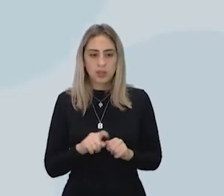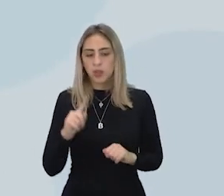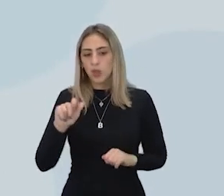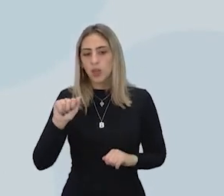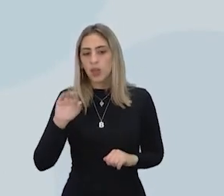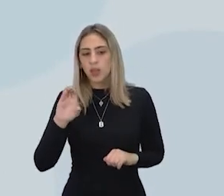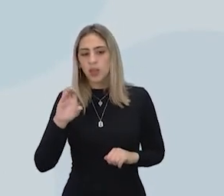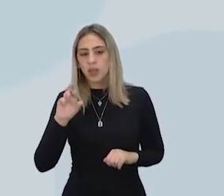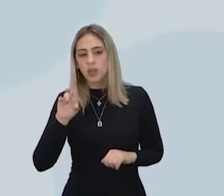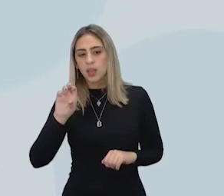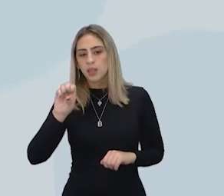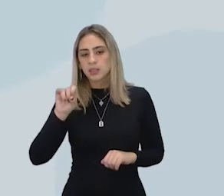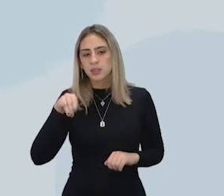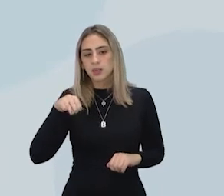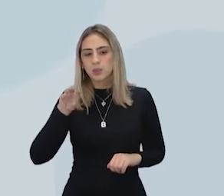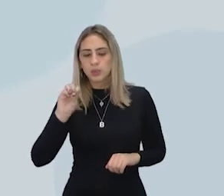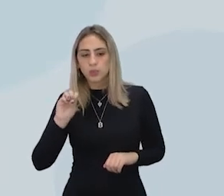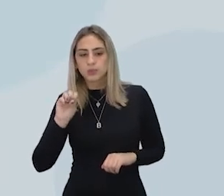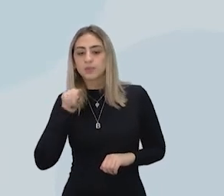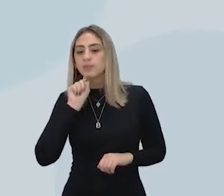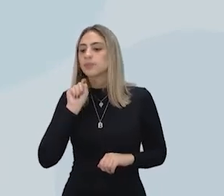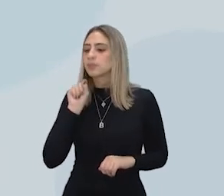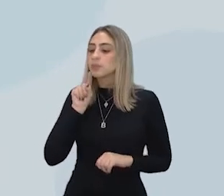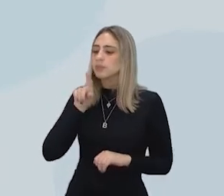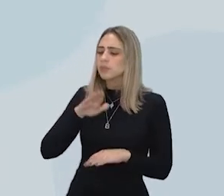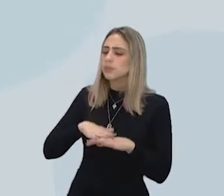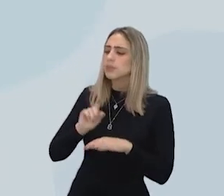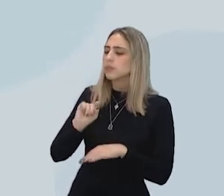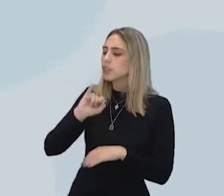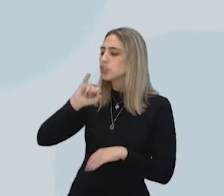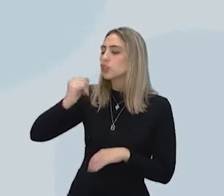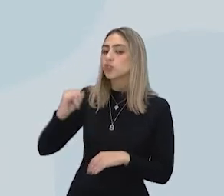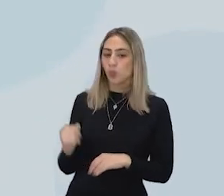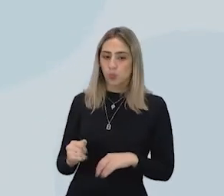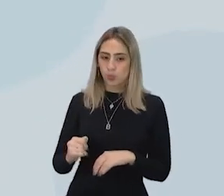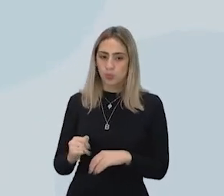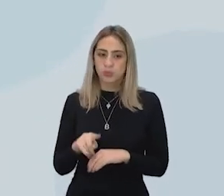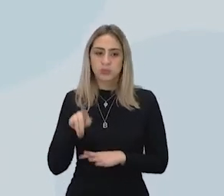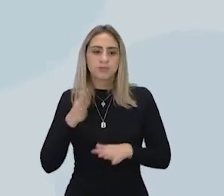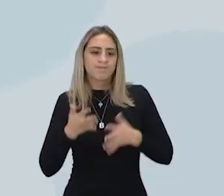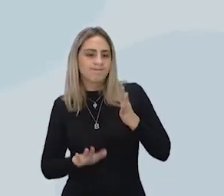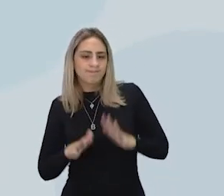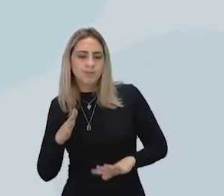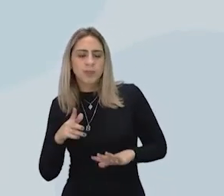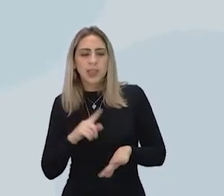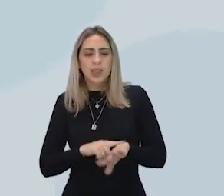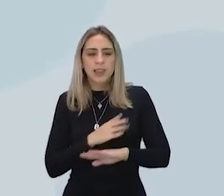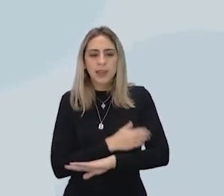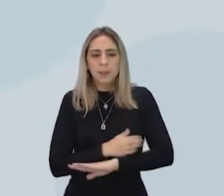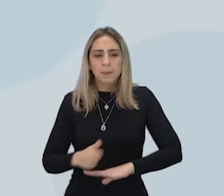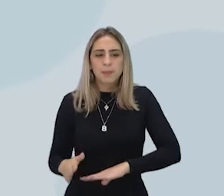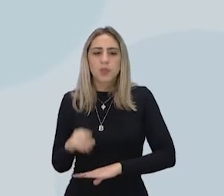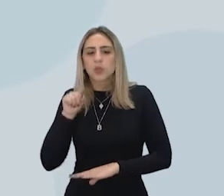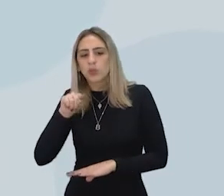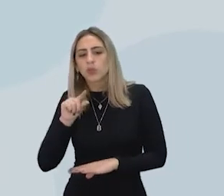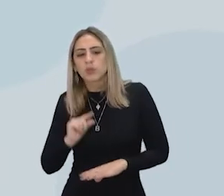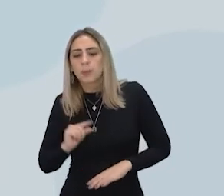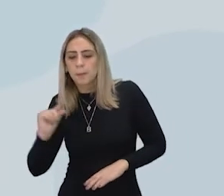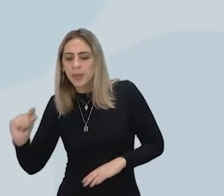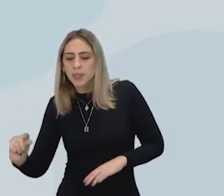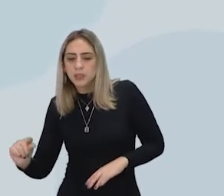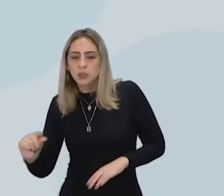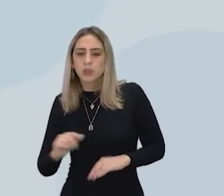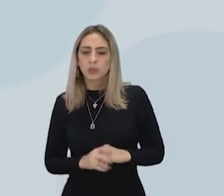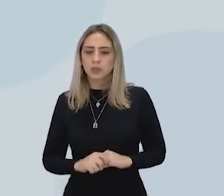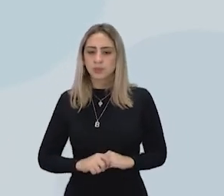acréscimo. Esse acréscimo é o que a gente chama de juros, né? E ele vai depender do tempo, né, do quanto você emprestou, a gente vai